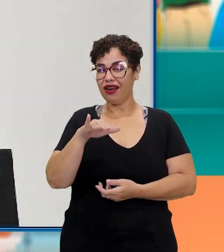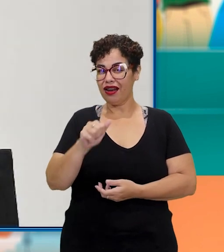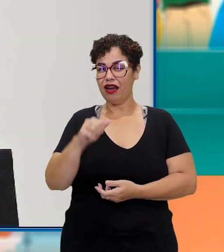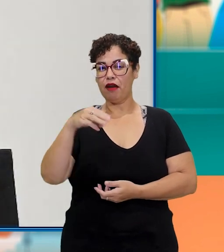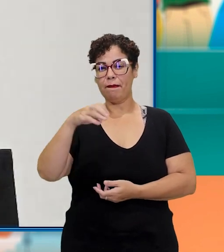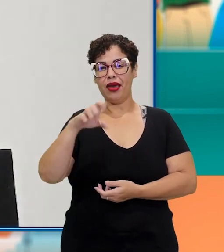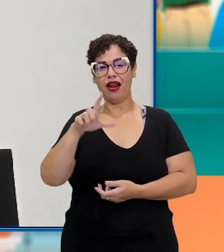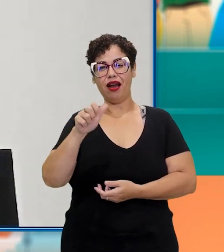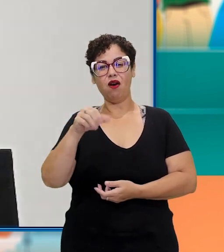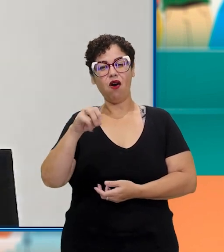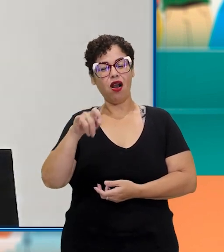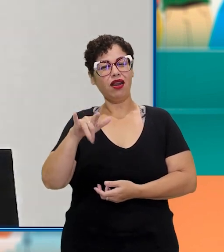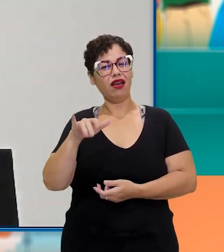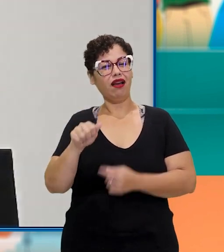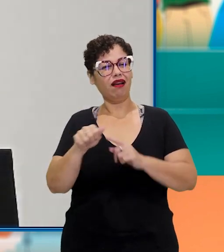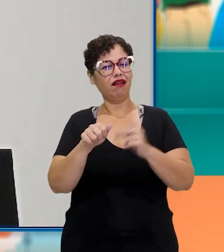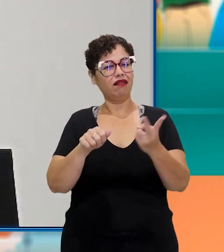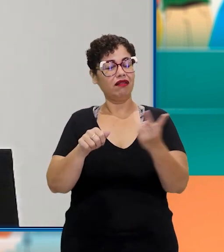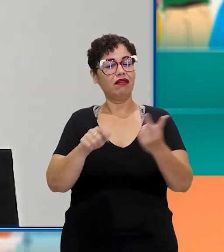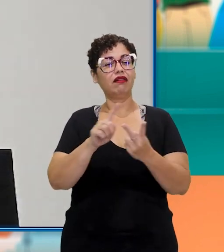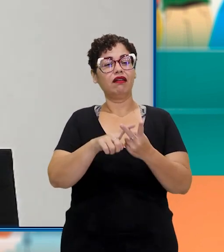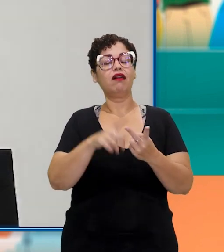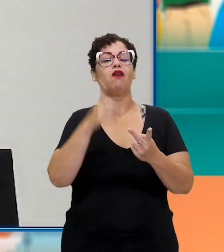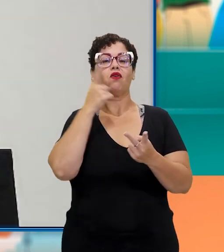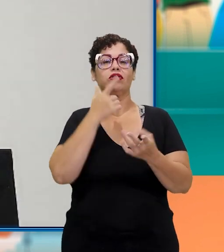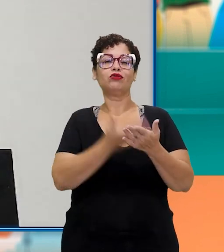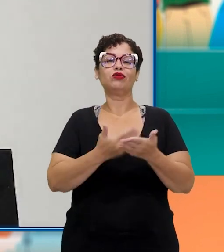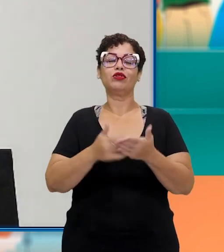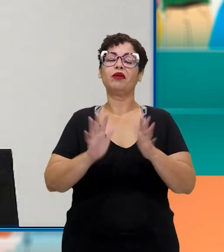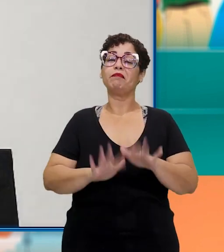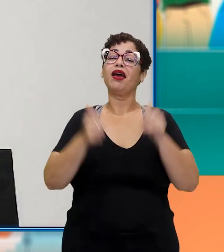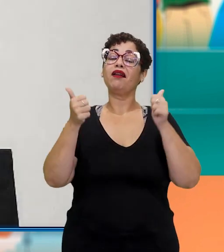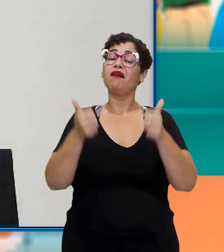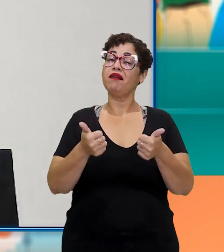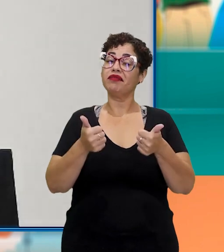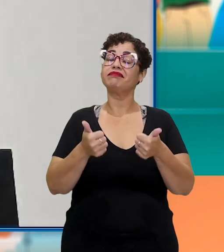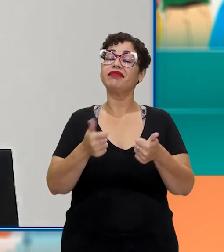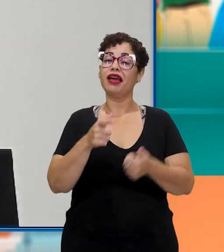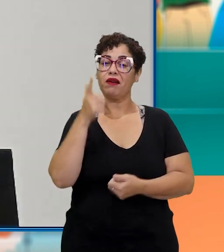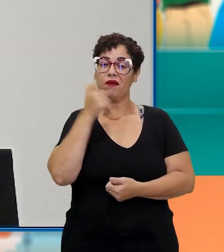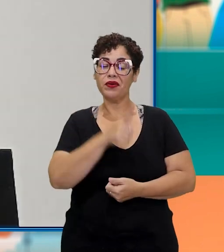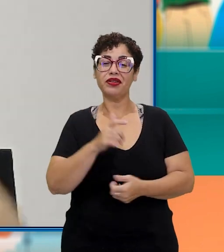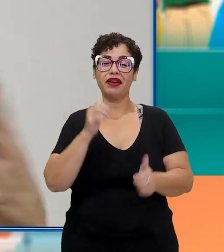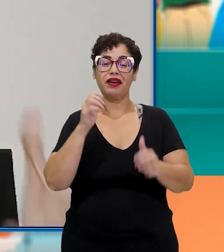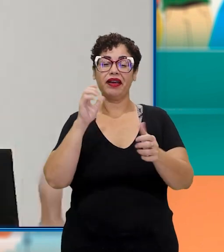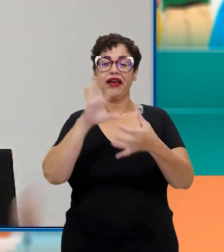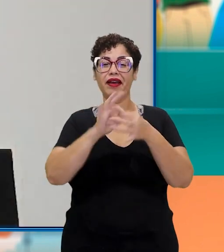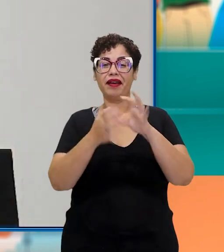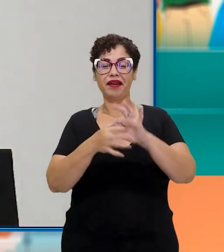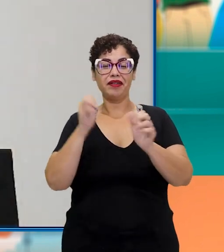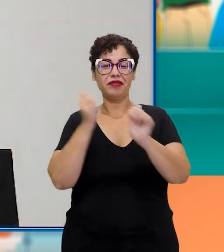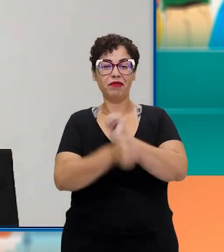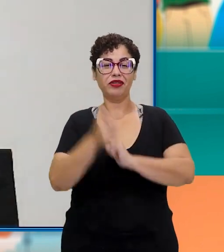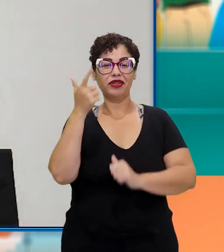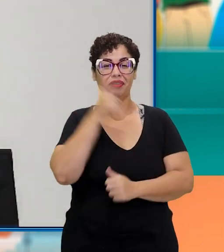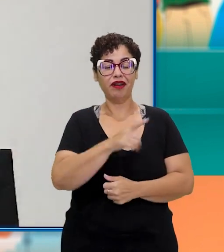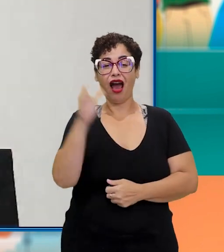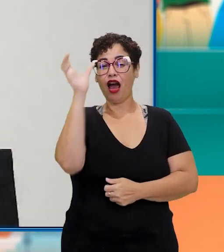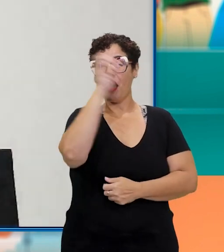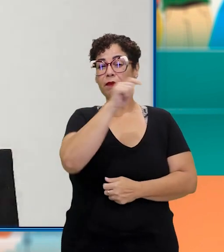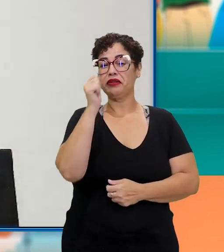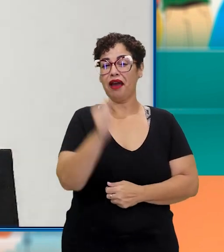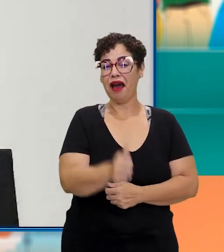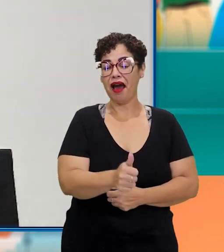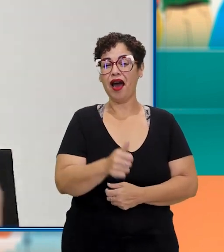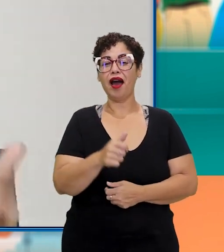coléricas e melancólicas, elas demonstram um melhor rendimento escolar, elas costumam ser aquelas que ganham as Olimpíadas, elas